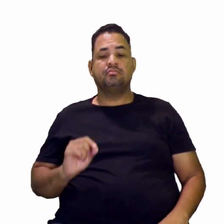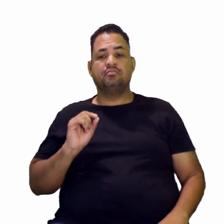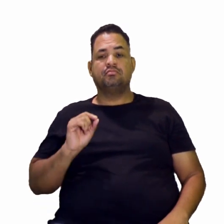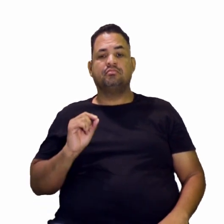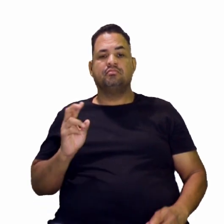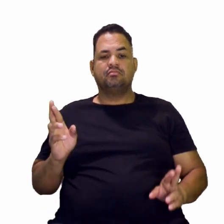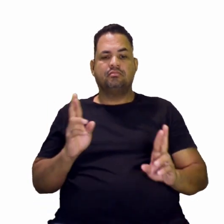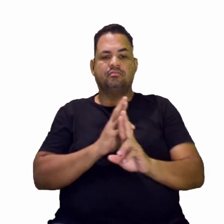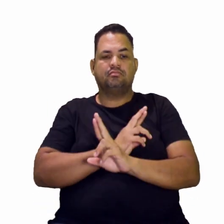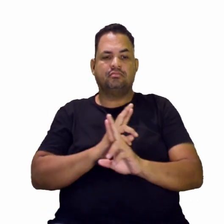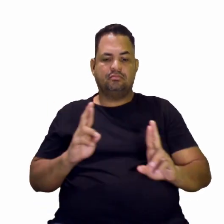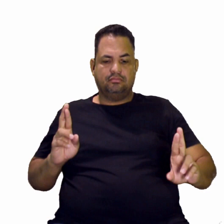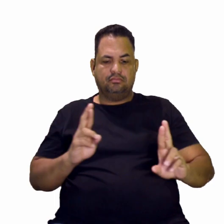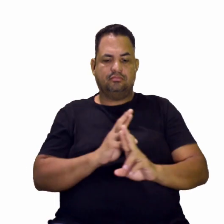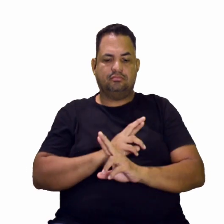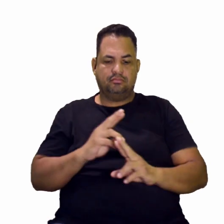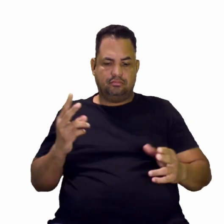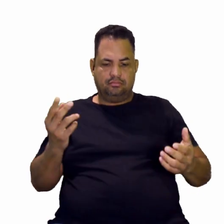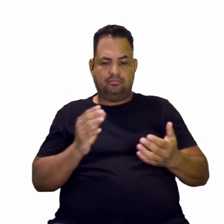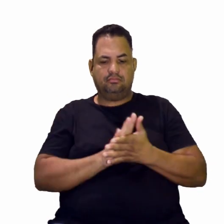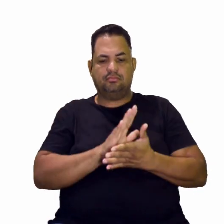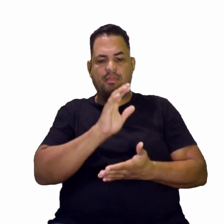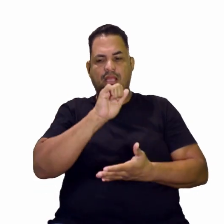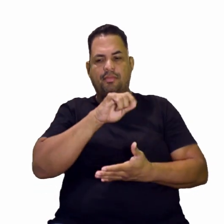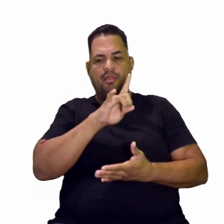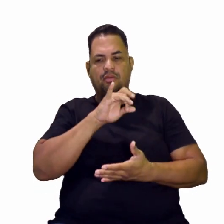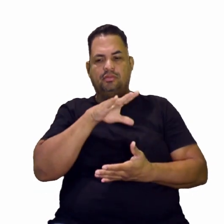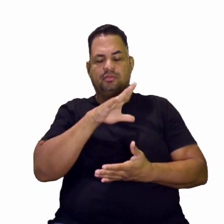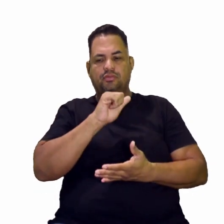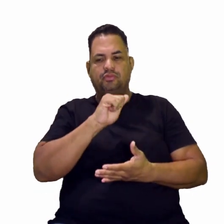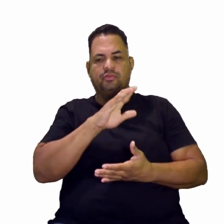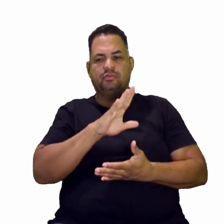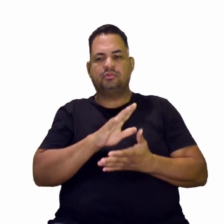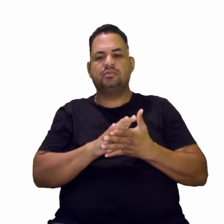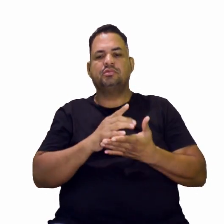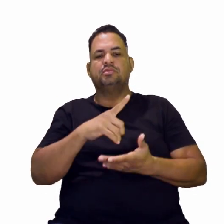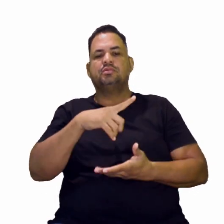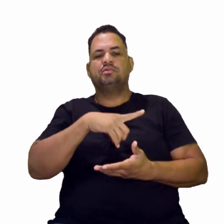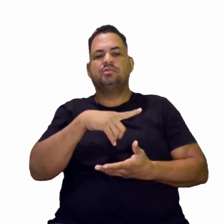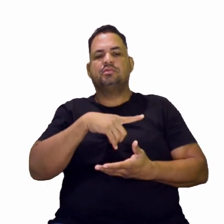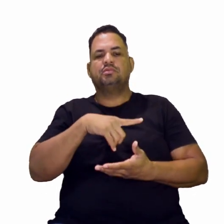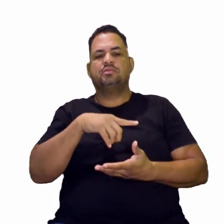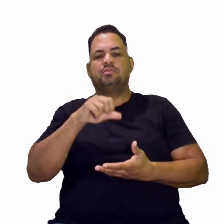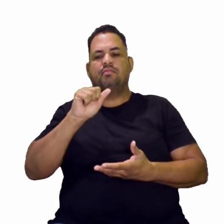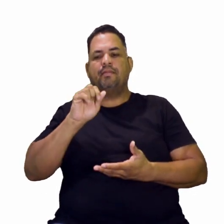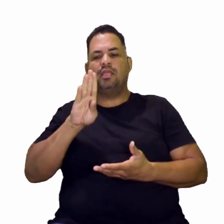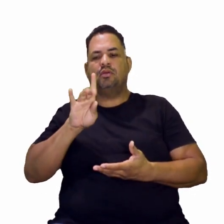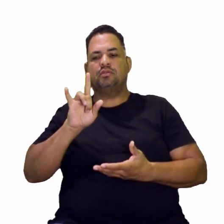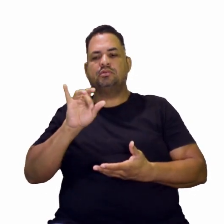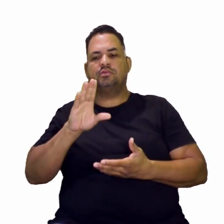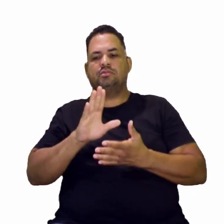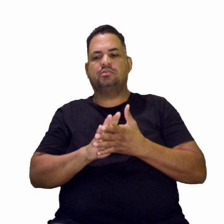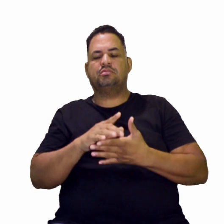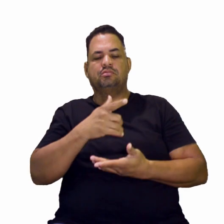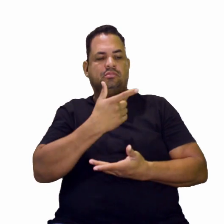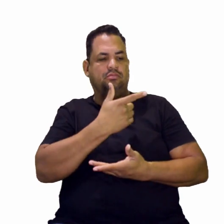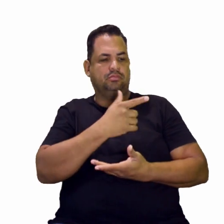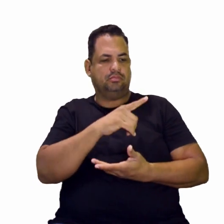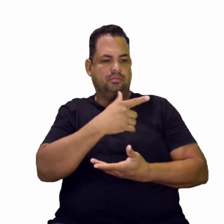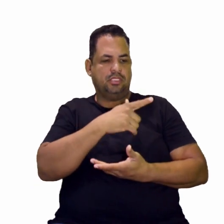a interação entre fatores abióticos e os seres bióticos de um